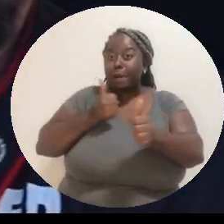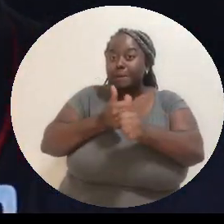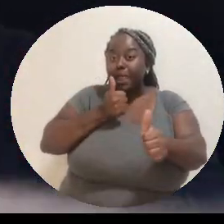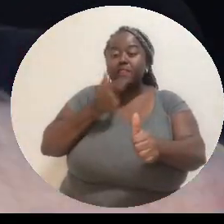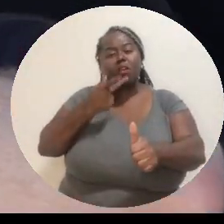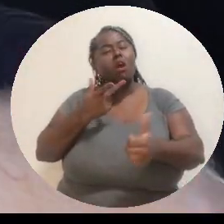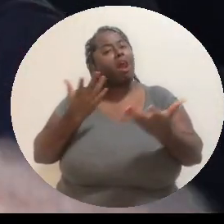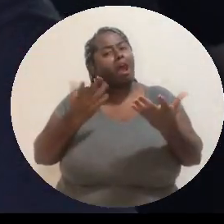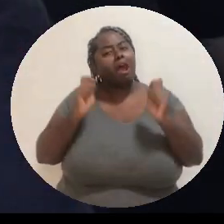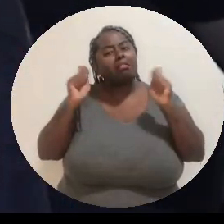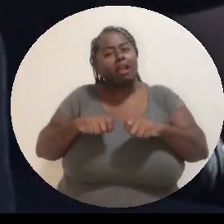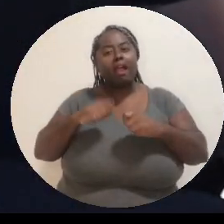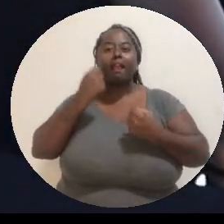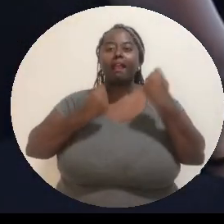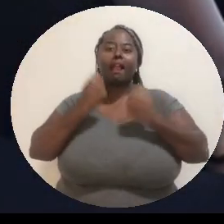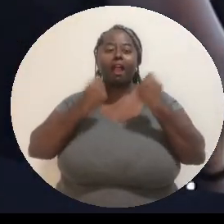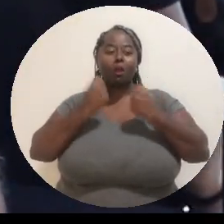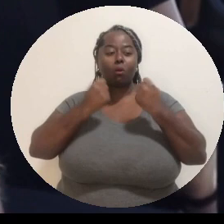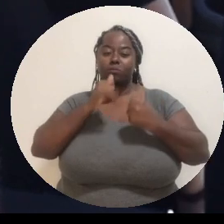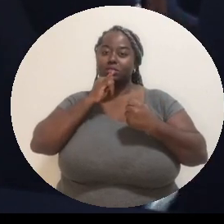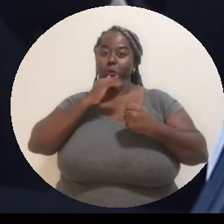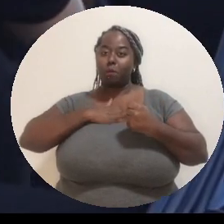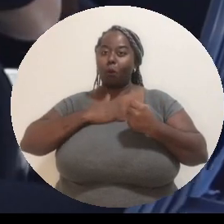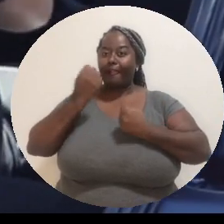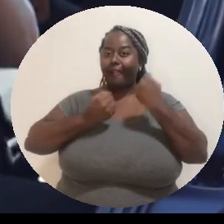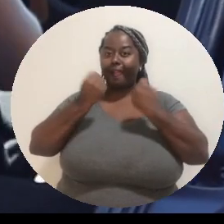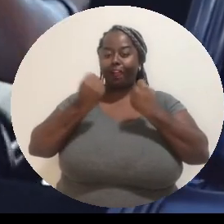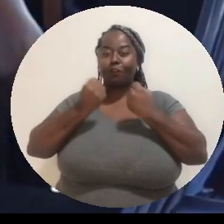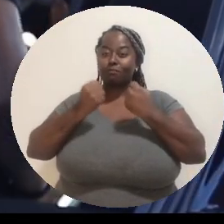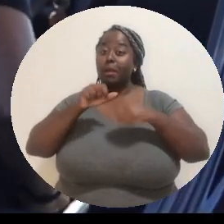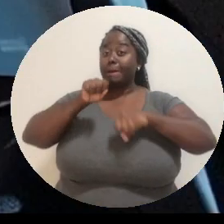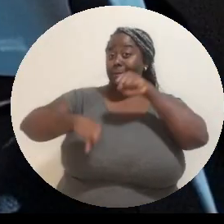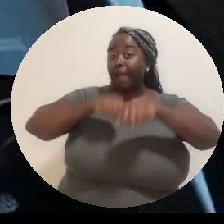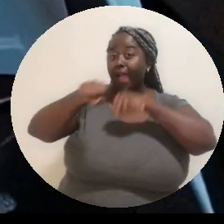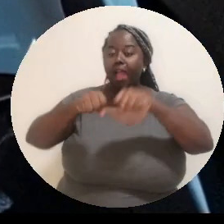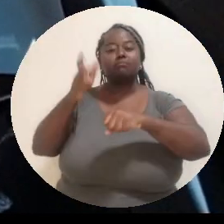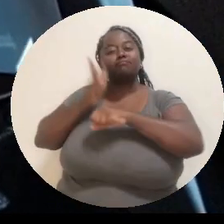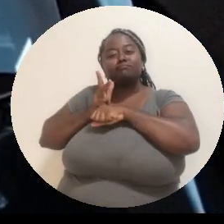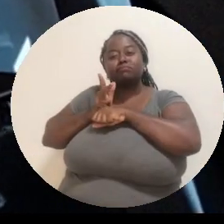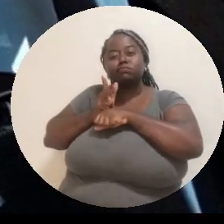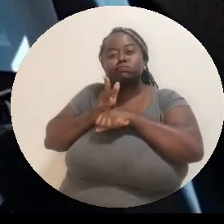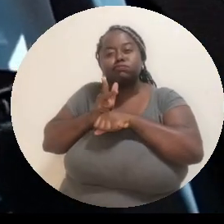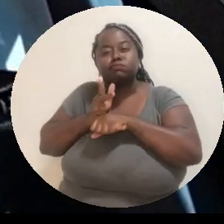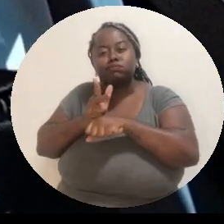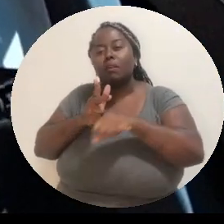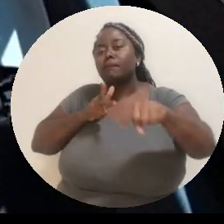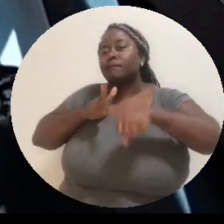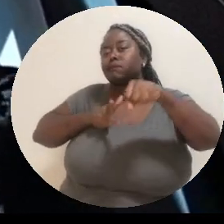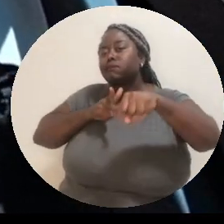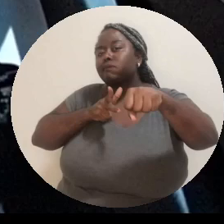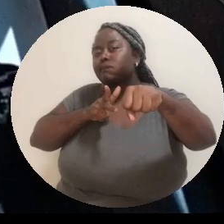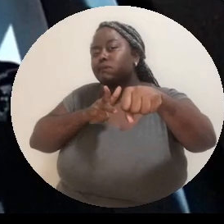a gente pode pegar um carro, né? Meu carro, a gente consegue colocar alguém atrás e eu vou indo na